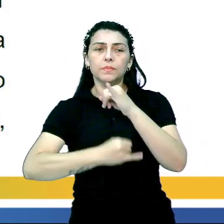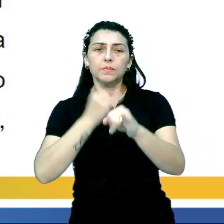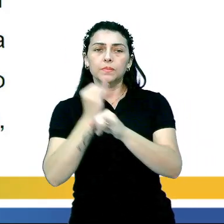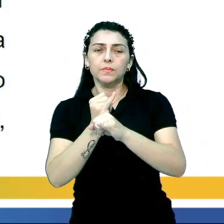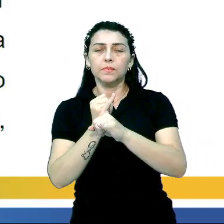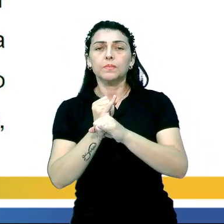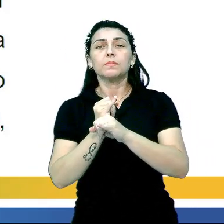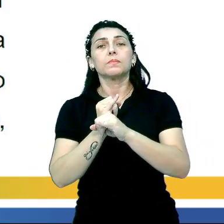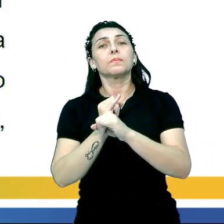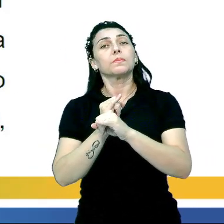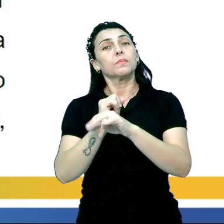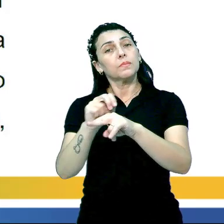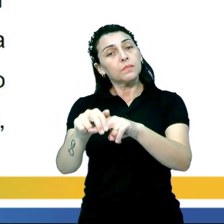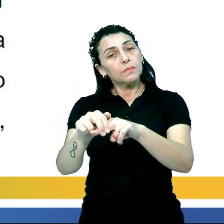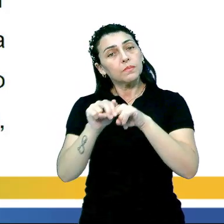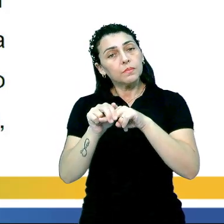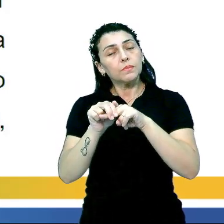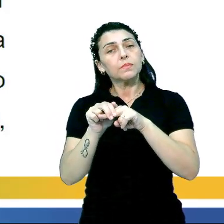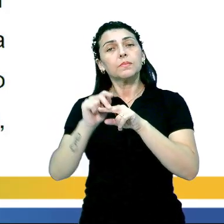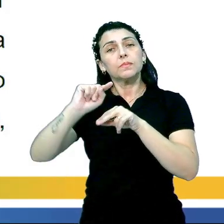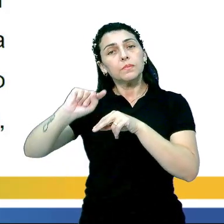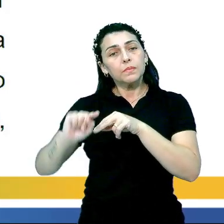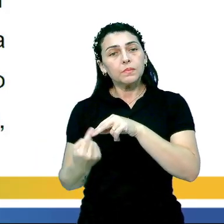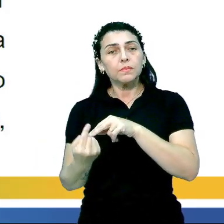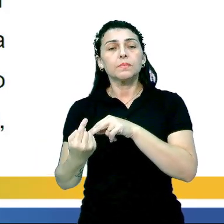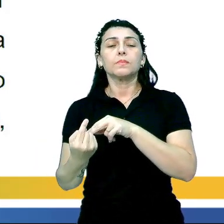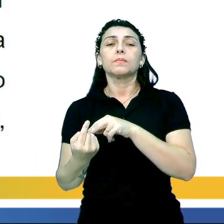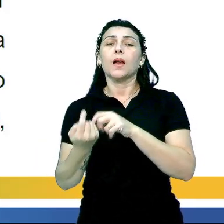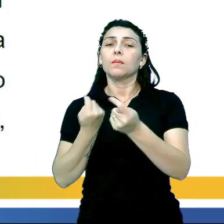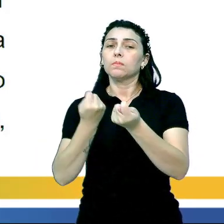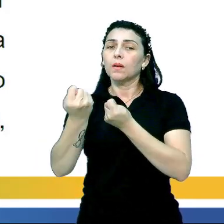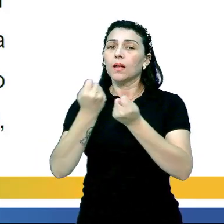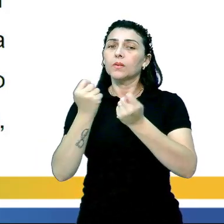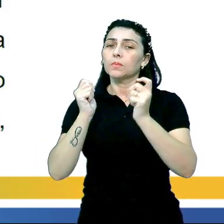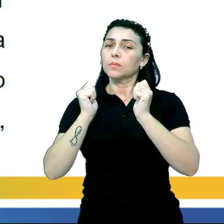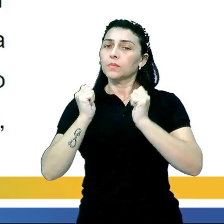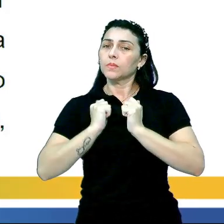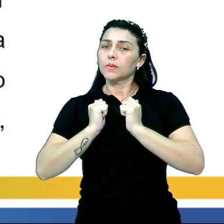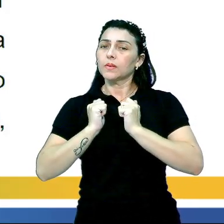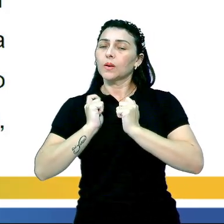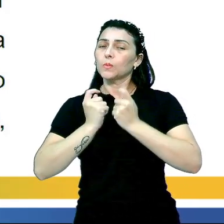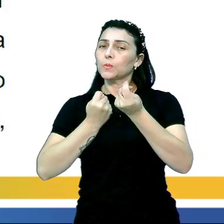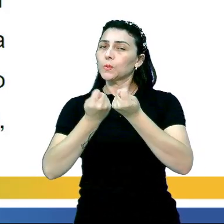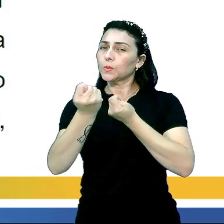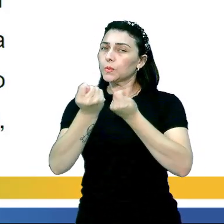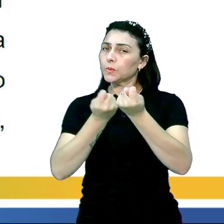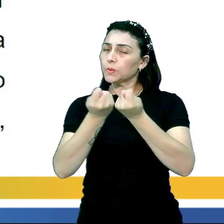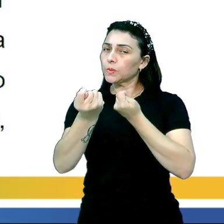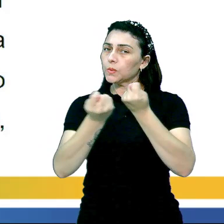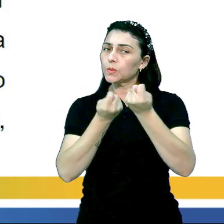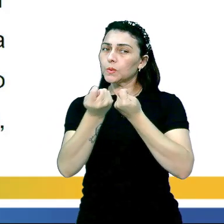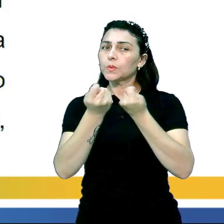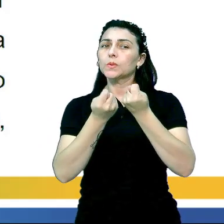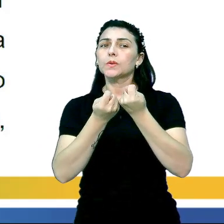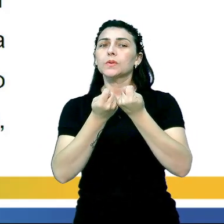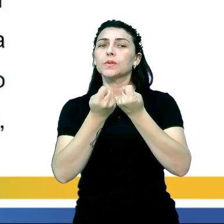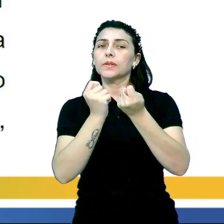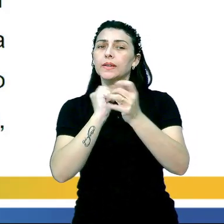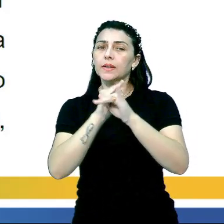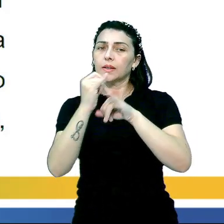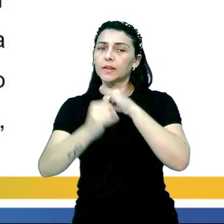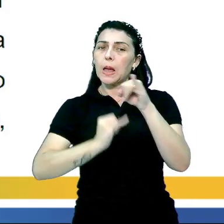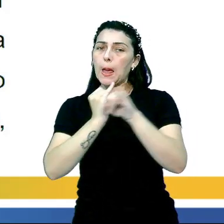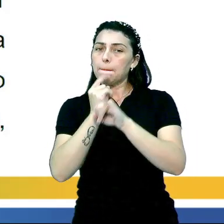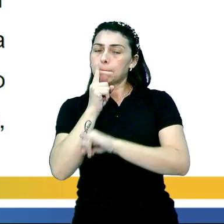internet. Portanto, a manipulação comportamental através do controle de dados